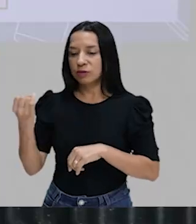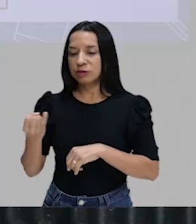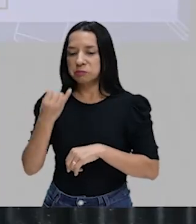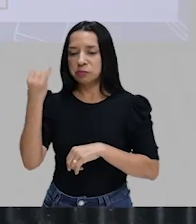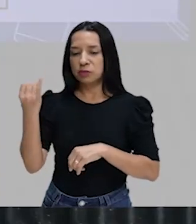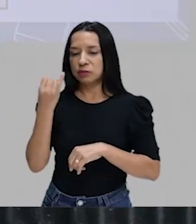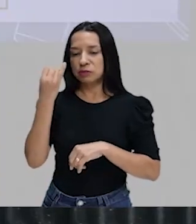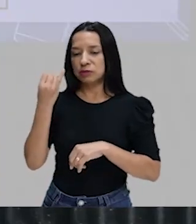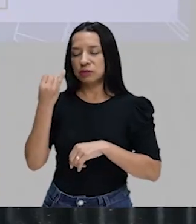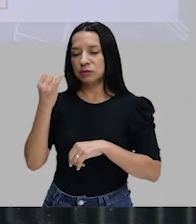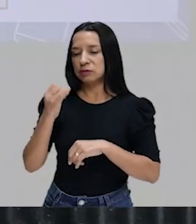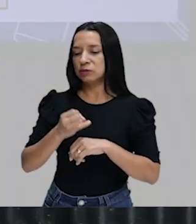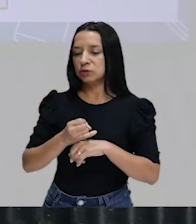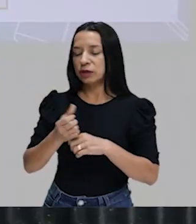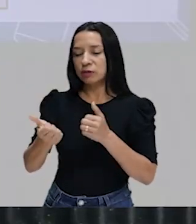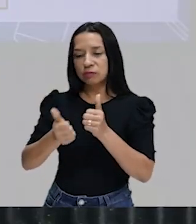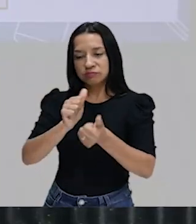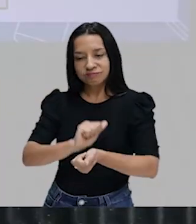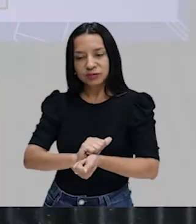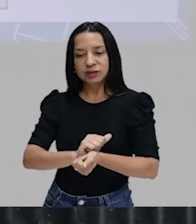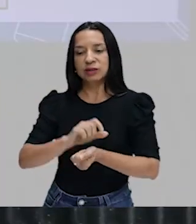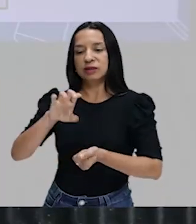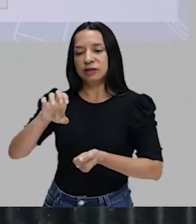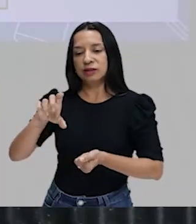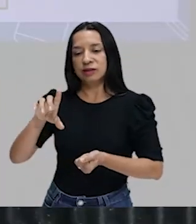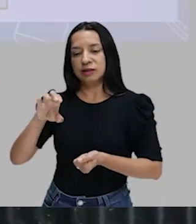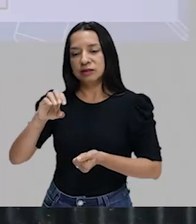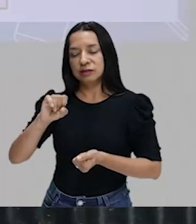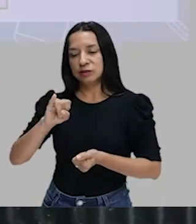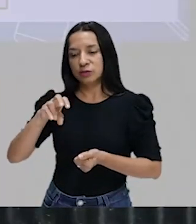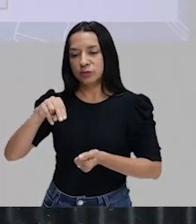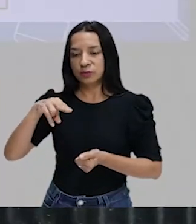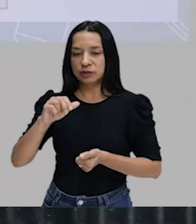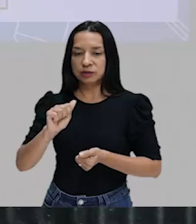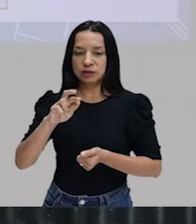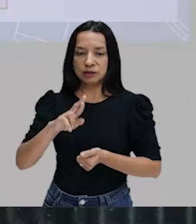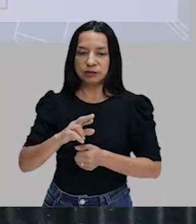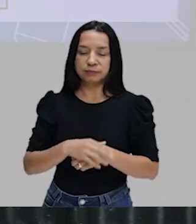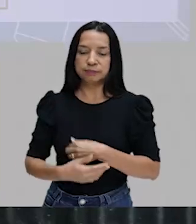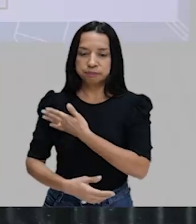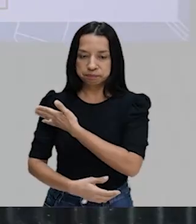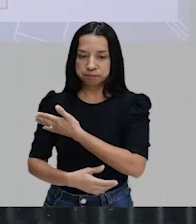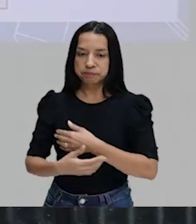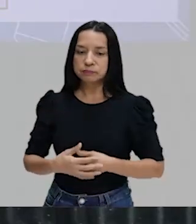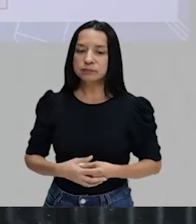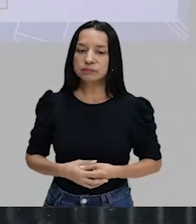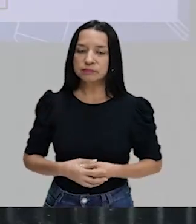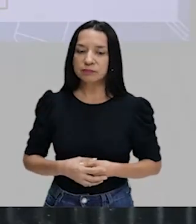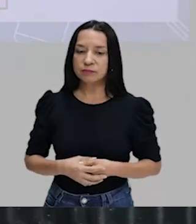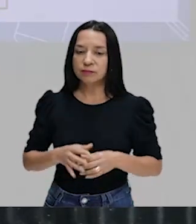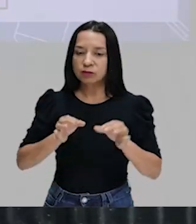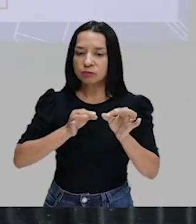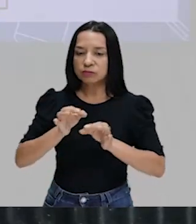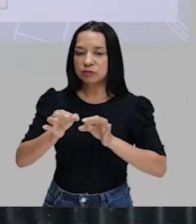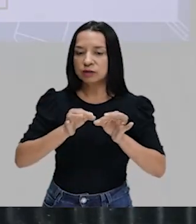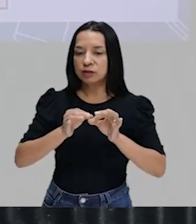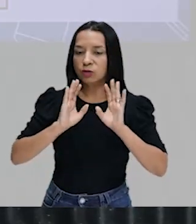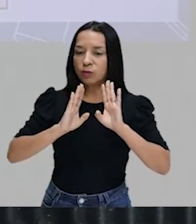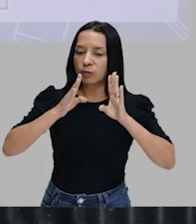lesionar. Princípios do treinamento esportivo. Funcionam como norteadores do